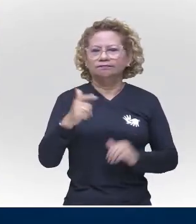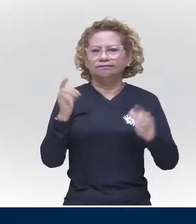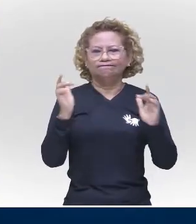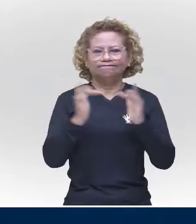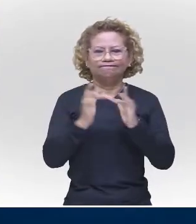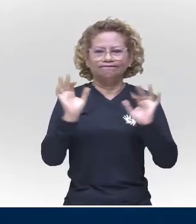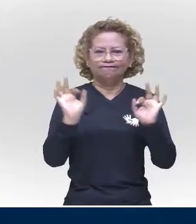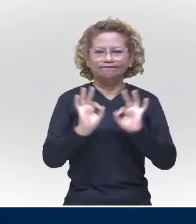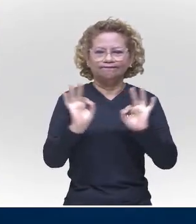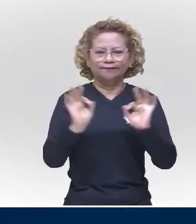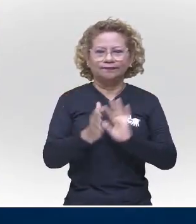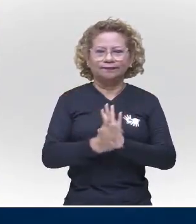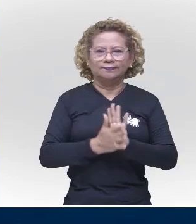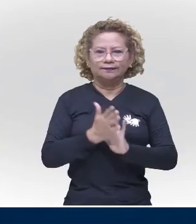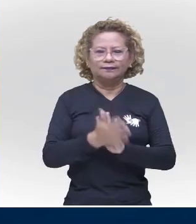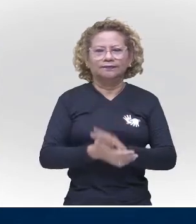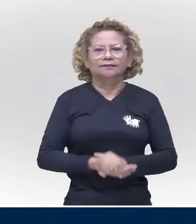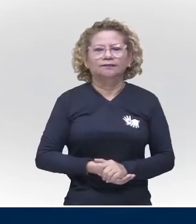a natação.